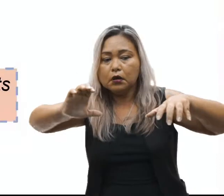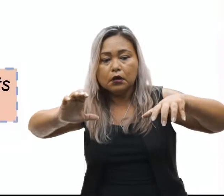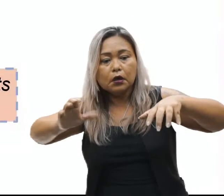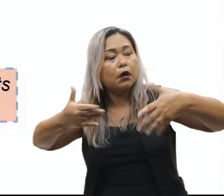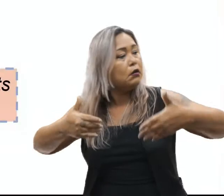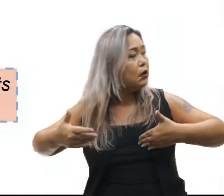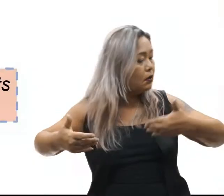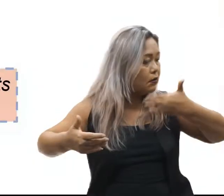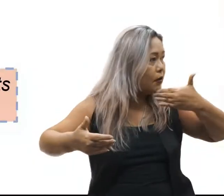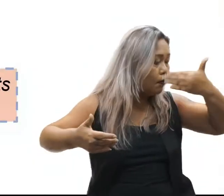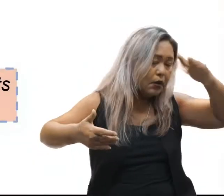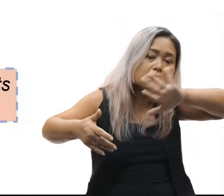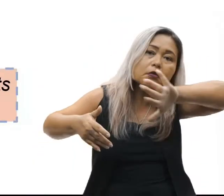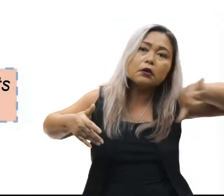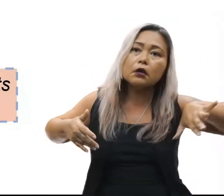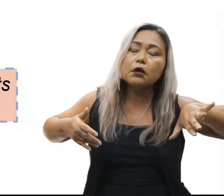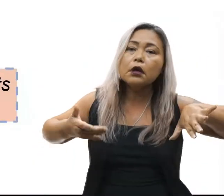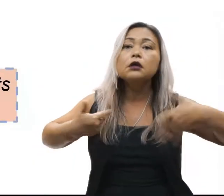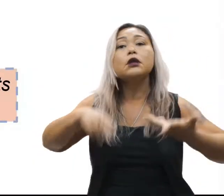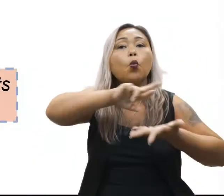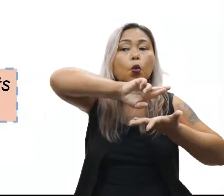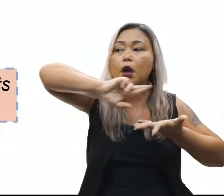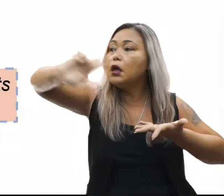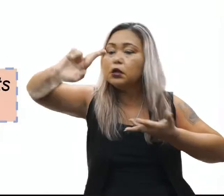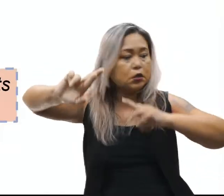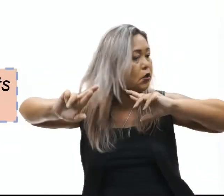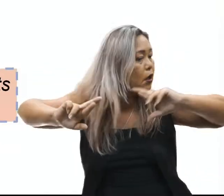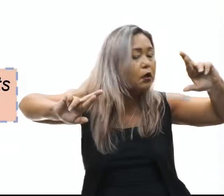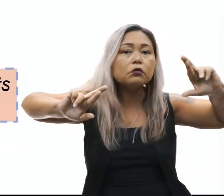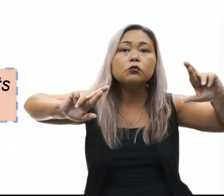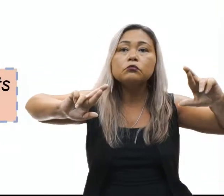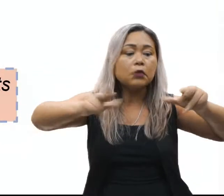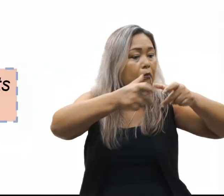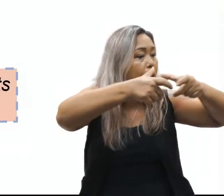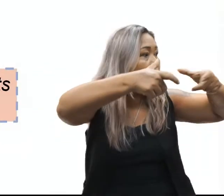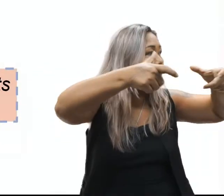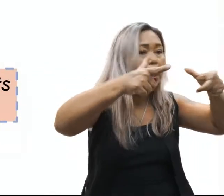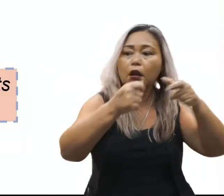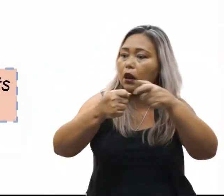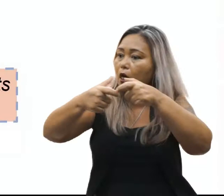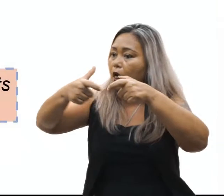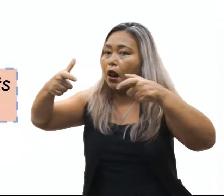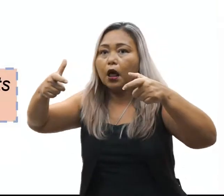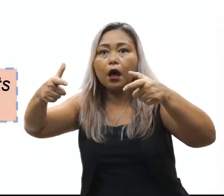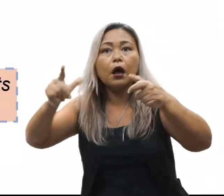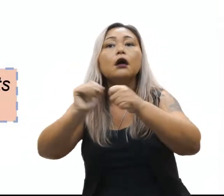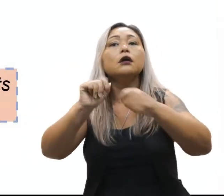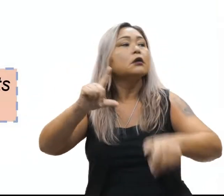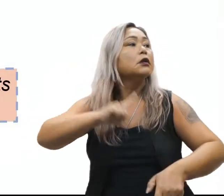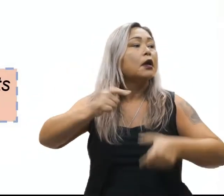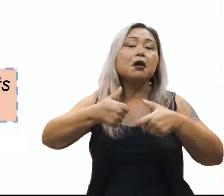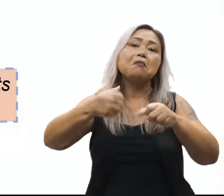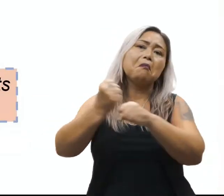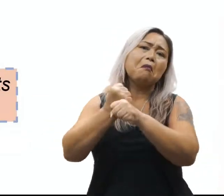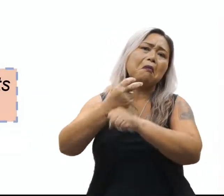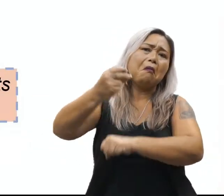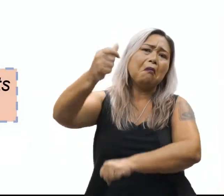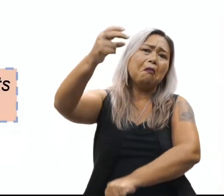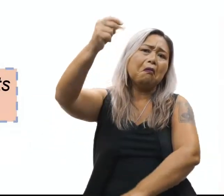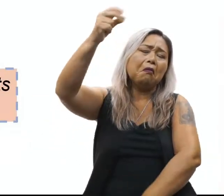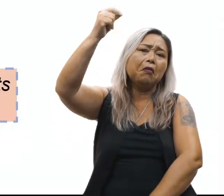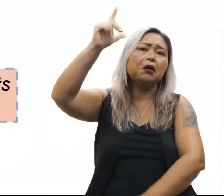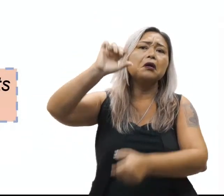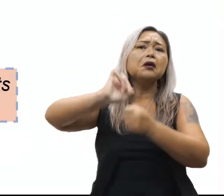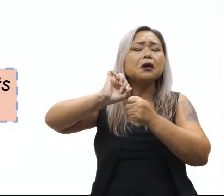islamismo, que são religiões que são as maiores do mundo, uma também das mais antigas, e elas vêm no meio do